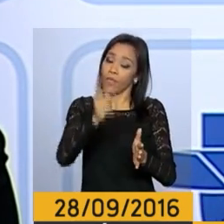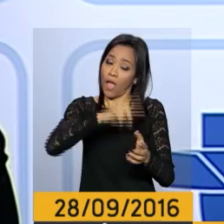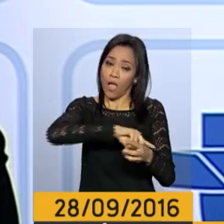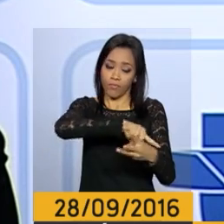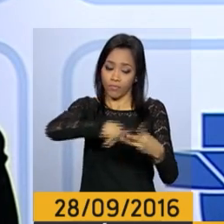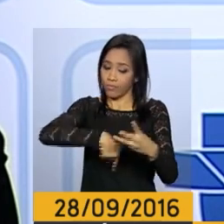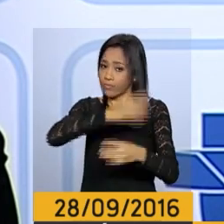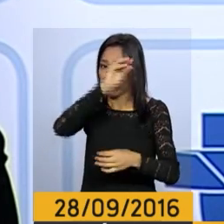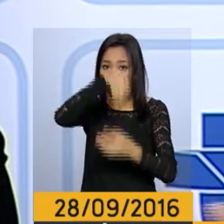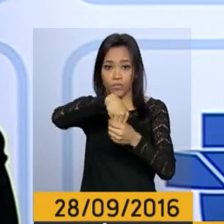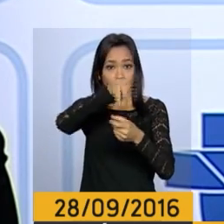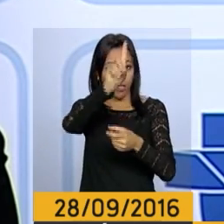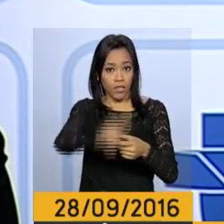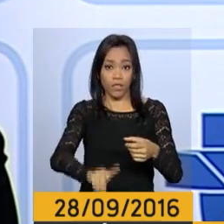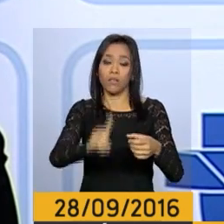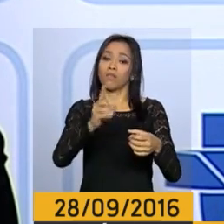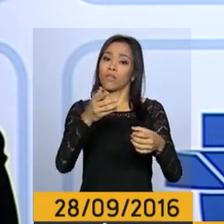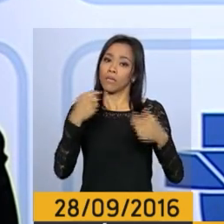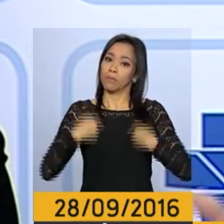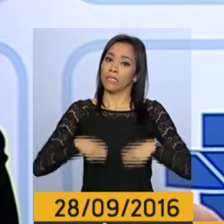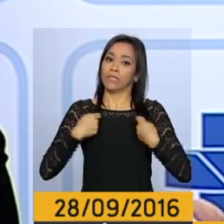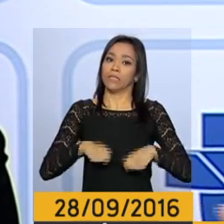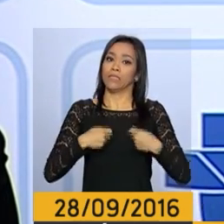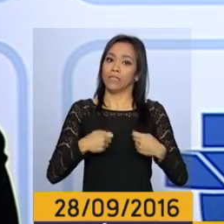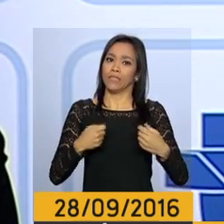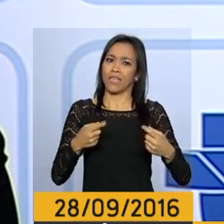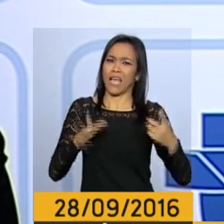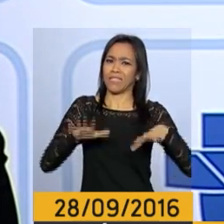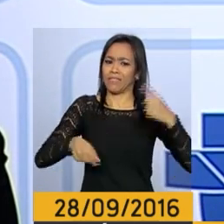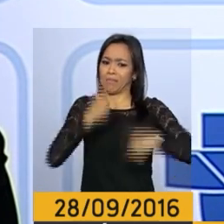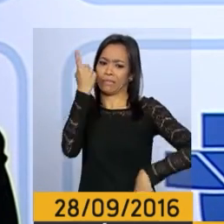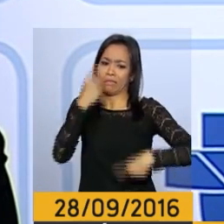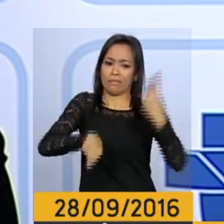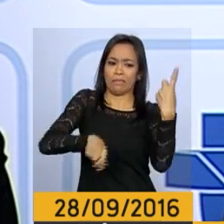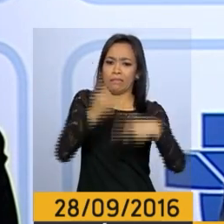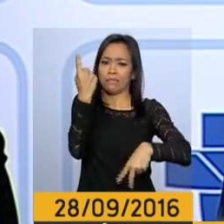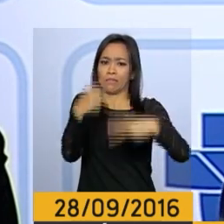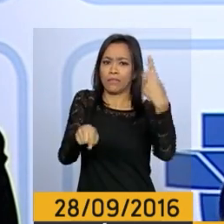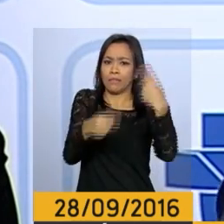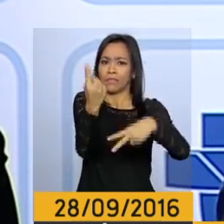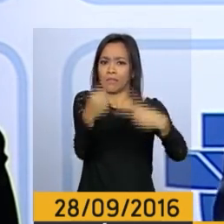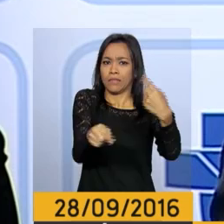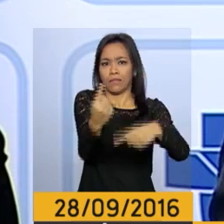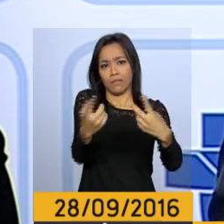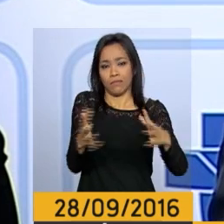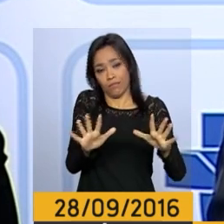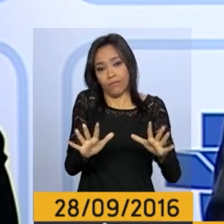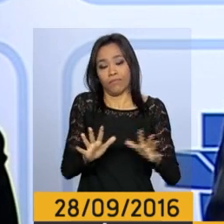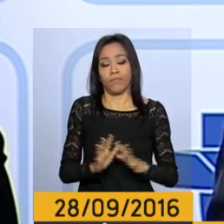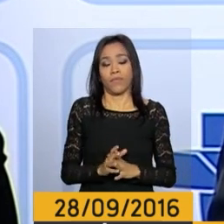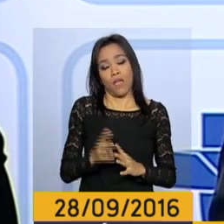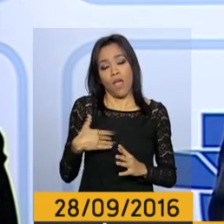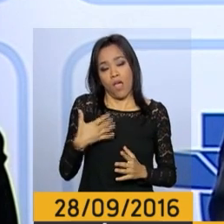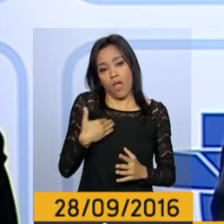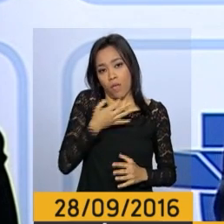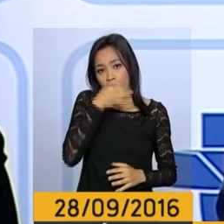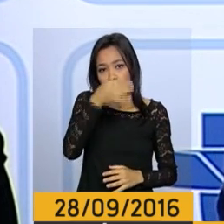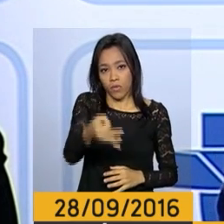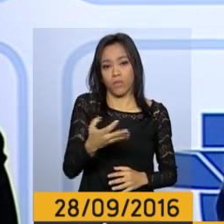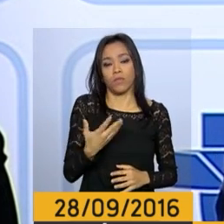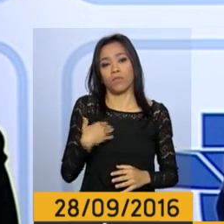previstos na constituição e que precisam mas que se conflitam na hora da aplicação então essa minha palavra sobre o supremo